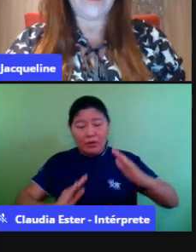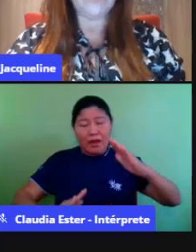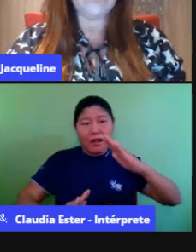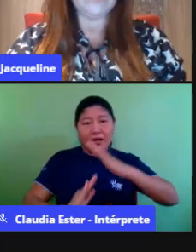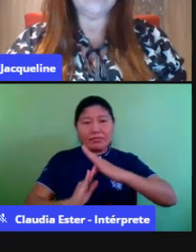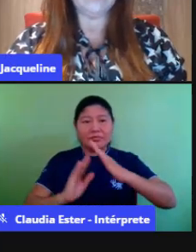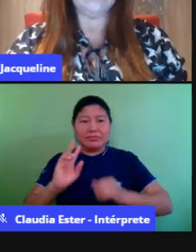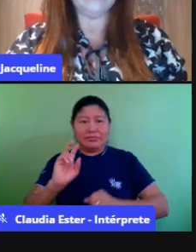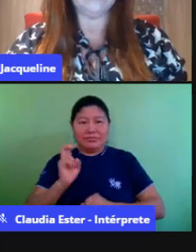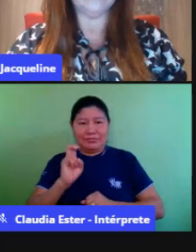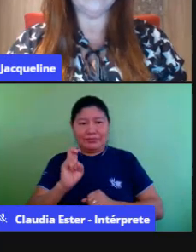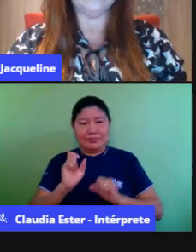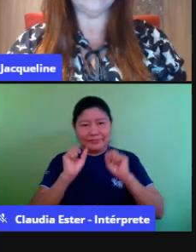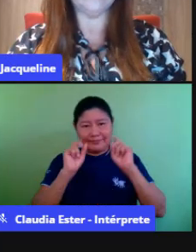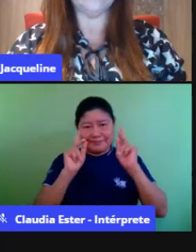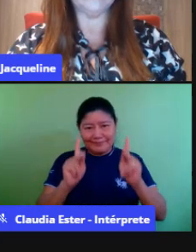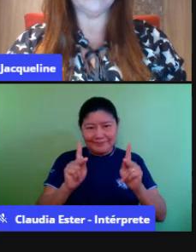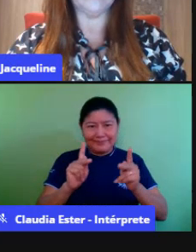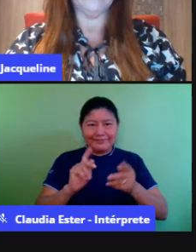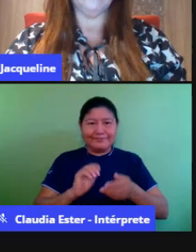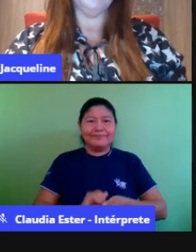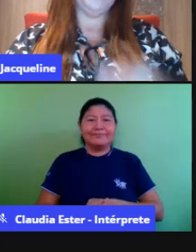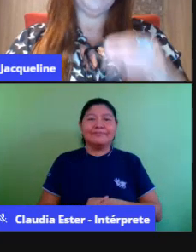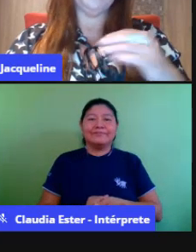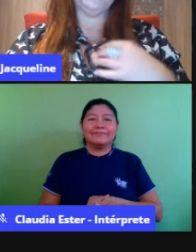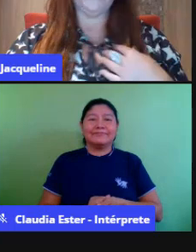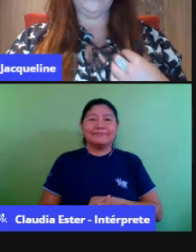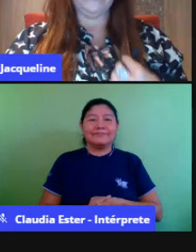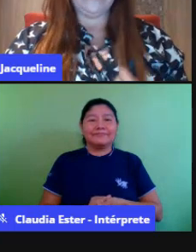o slide.